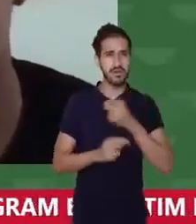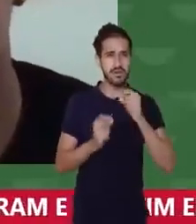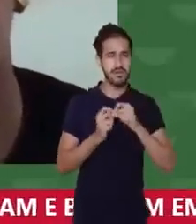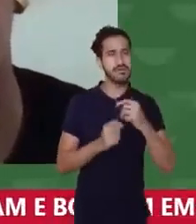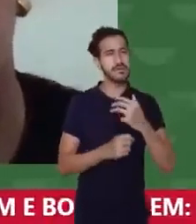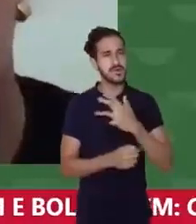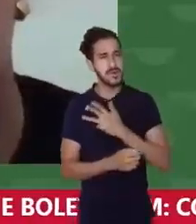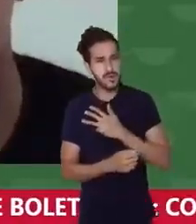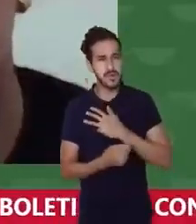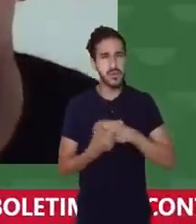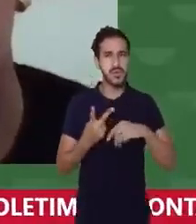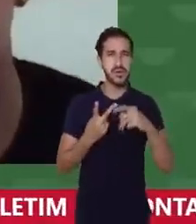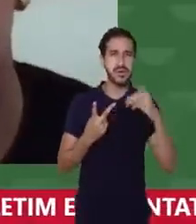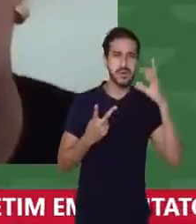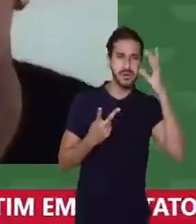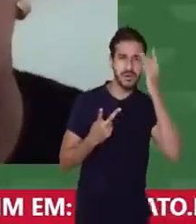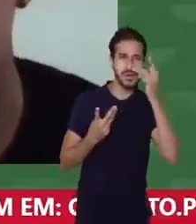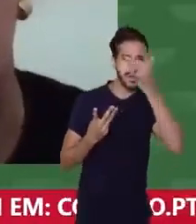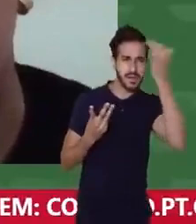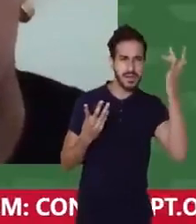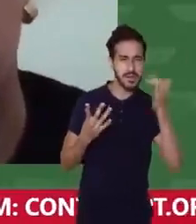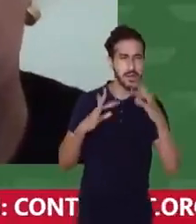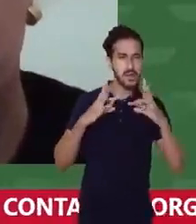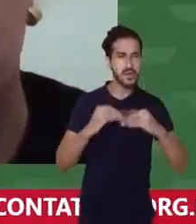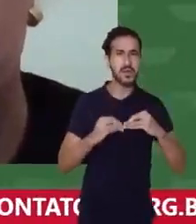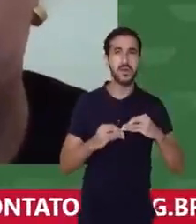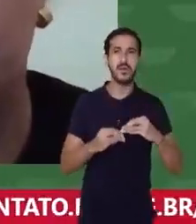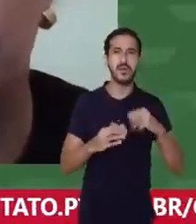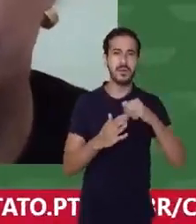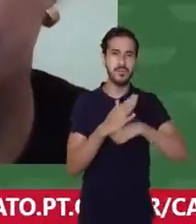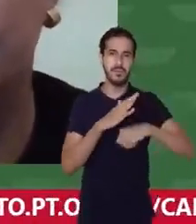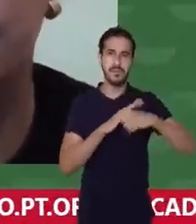com o Lula, contigo, com o Haddad, enfim, com todos os militantes,